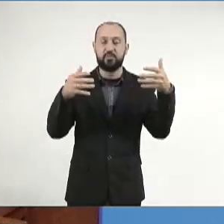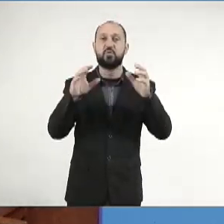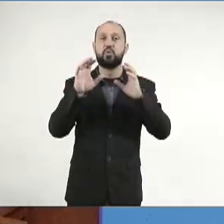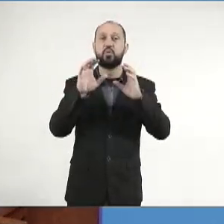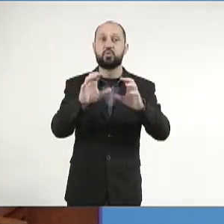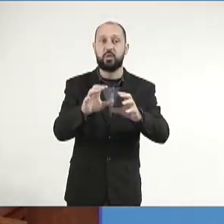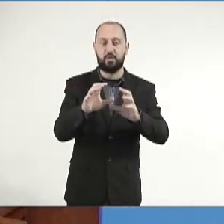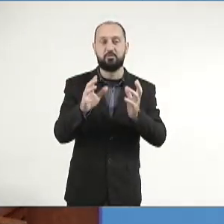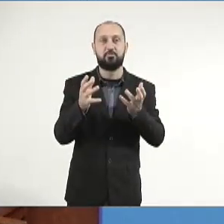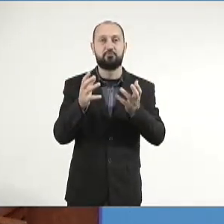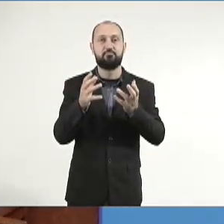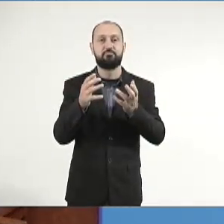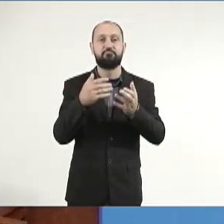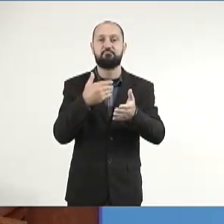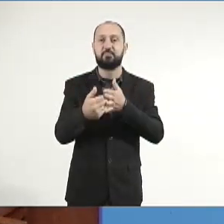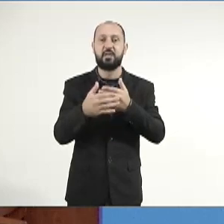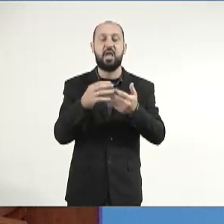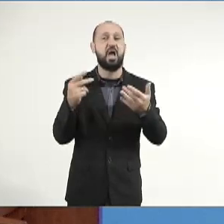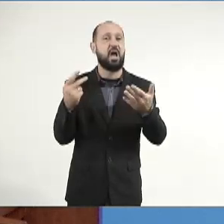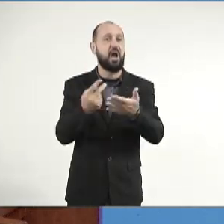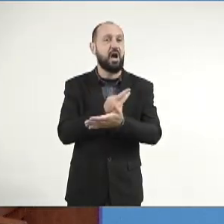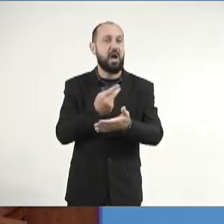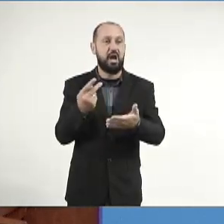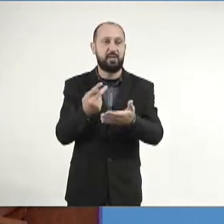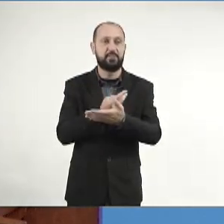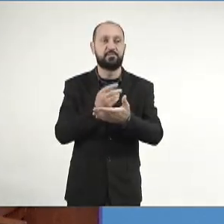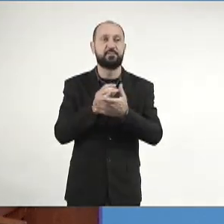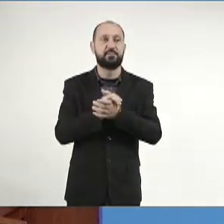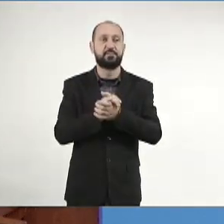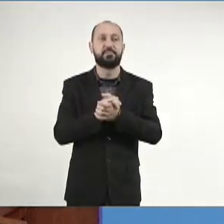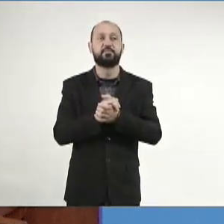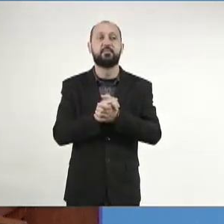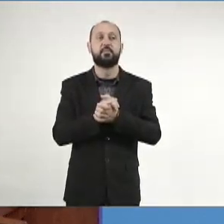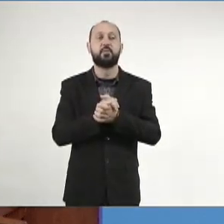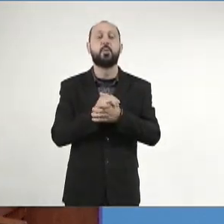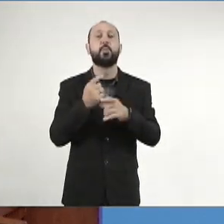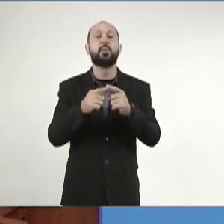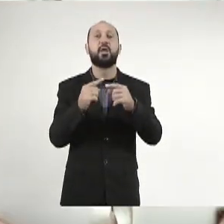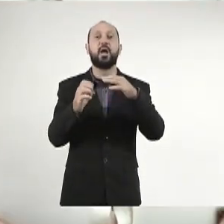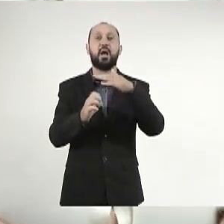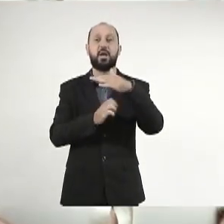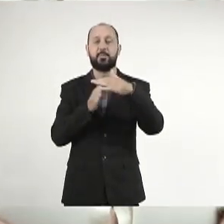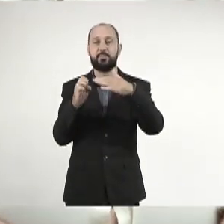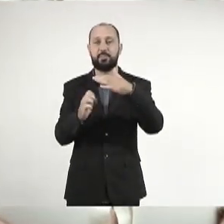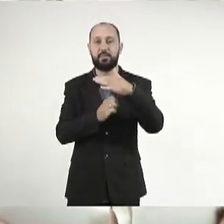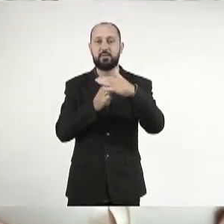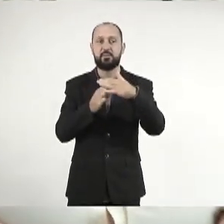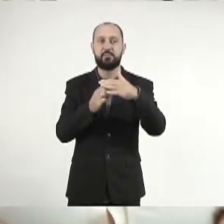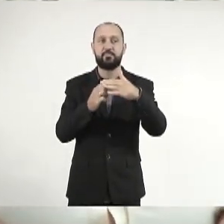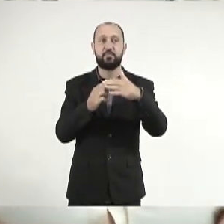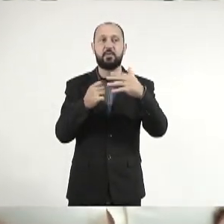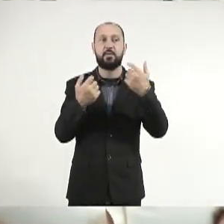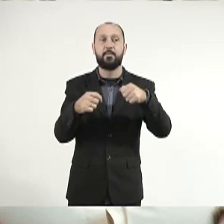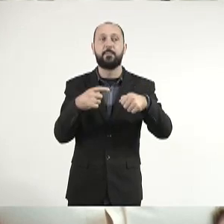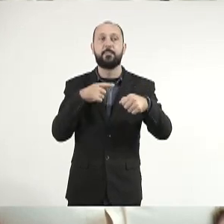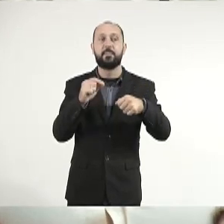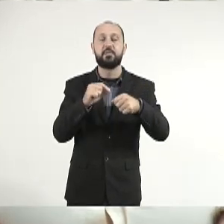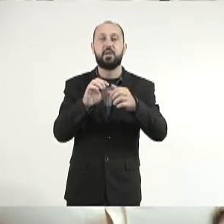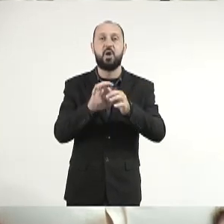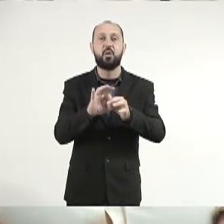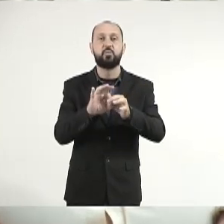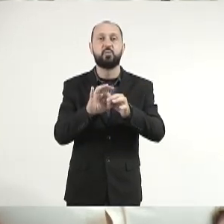forma absolutamente irregular, de forma clandestina, porque a empresa, ela precisa de